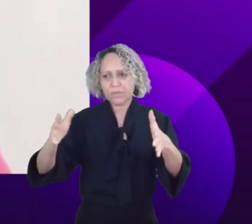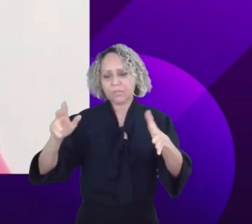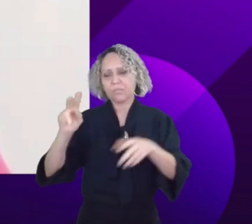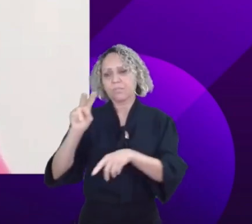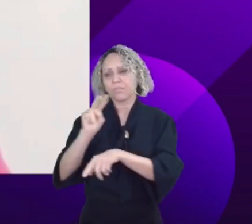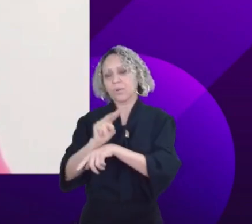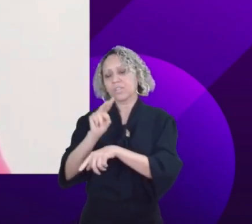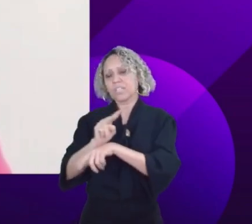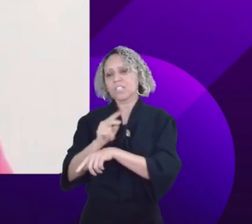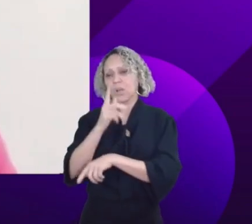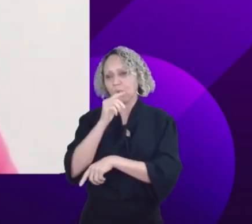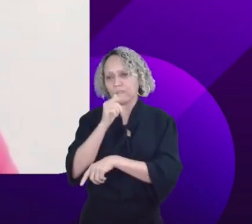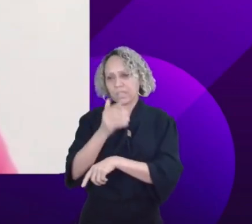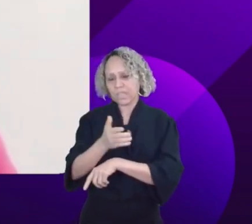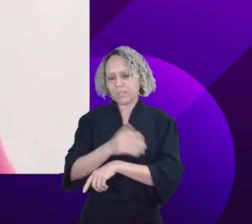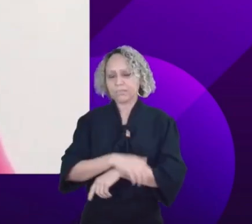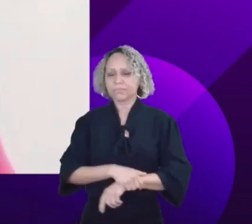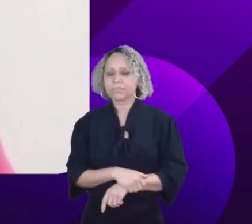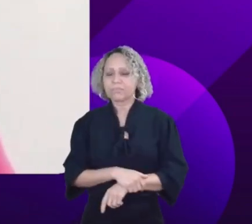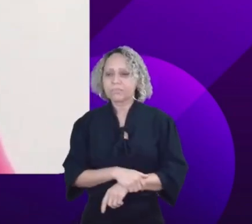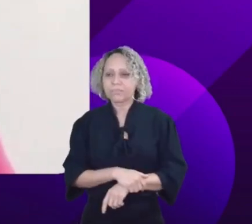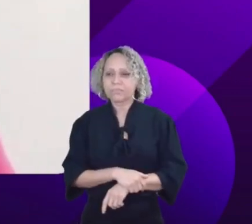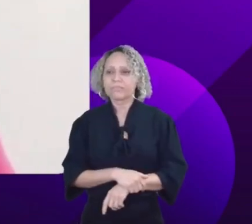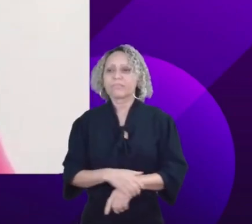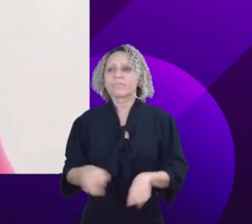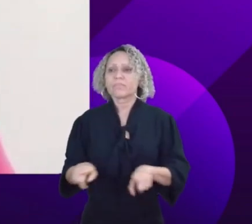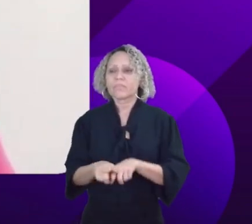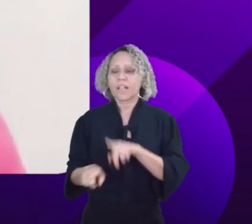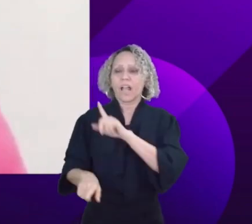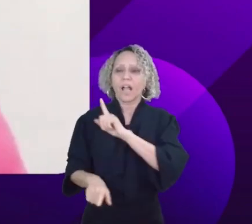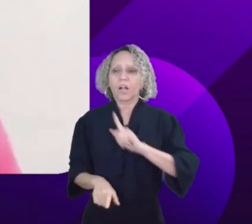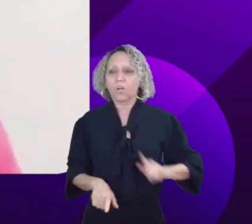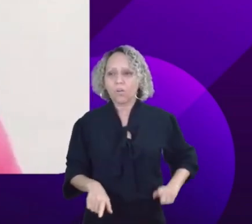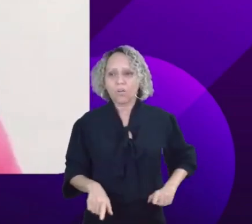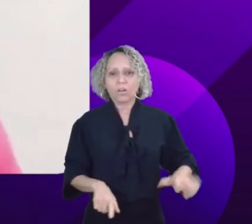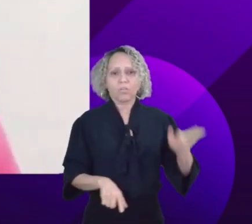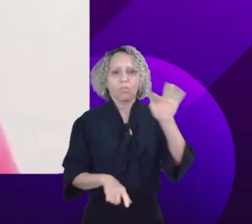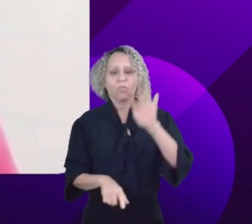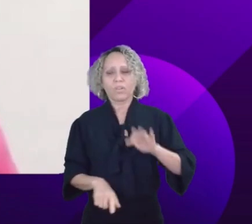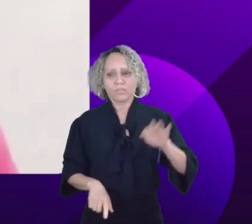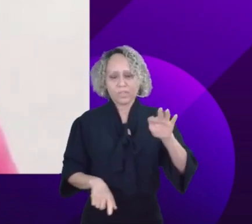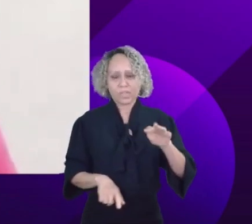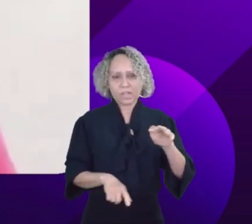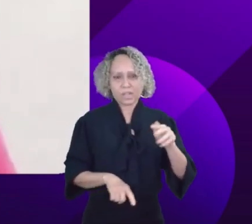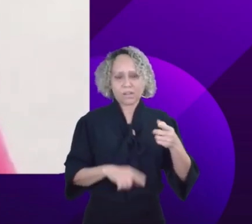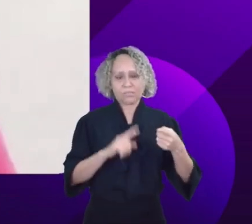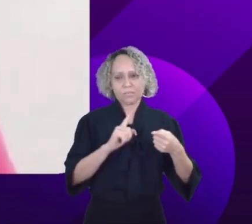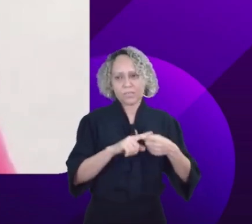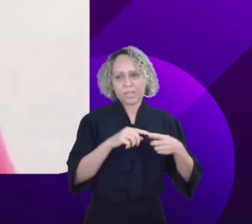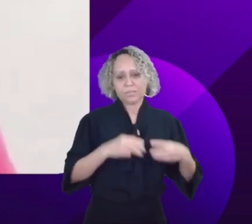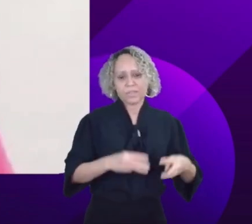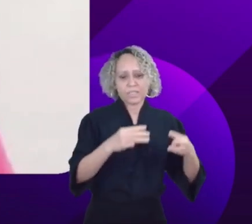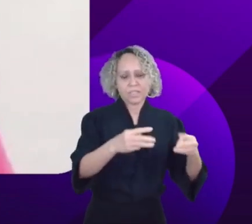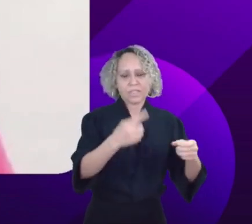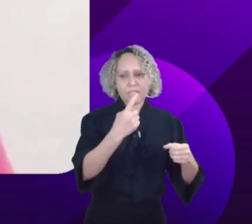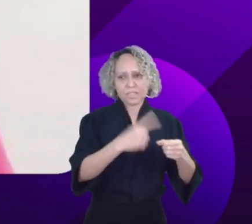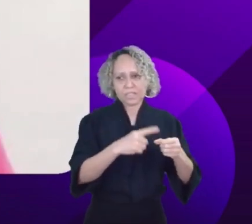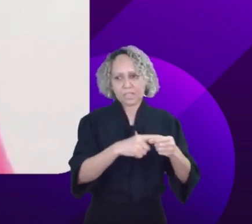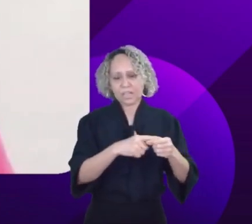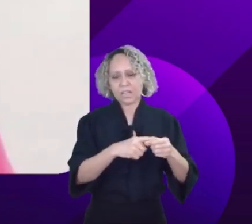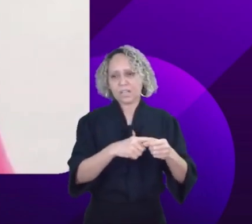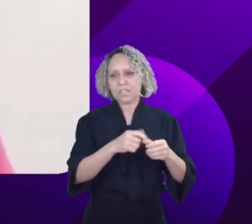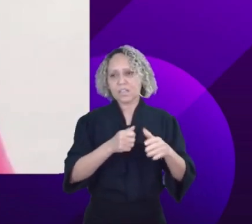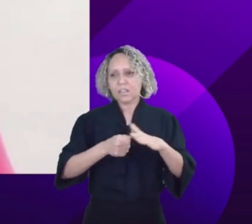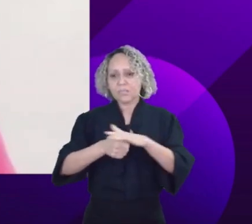federal também volta a investir, volta a ter o Ministério das Cidades, volta a ter investimentos em áreas